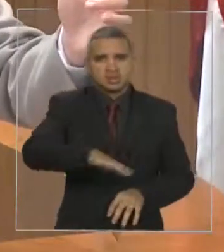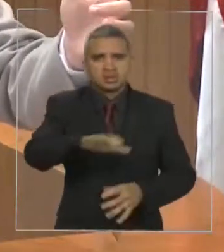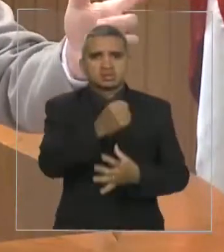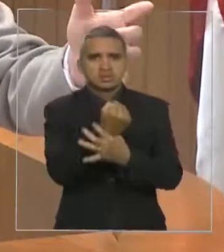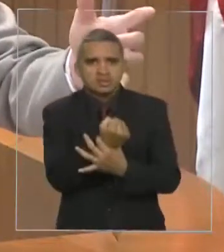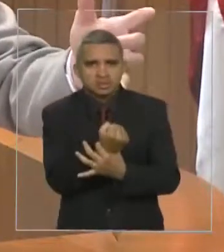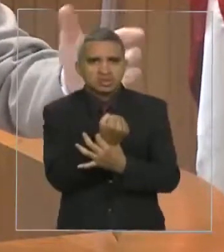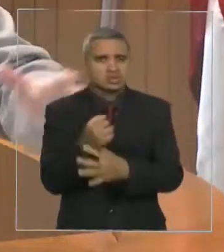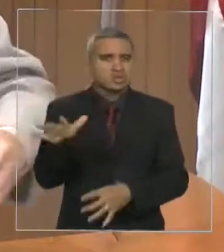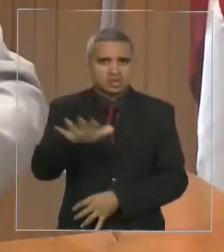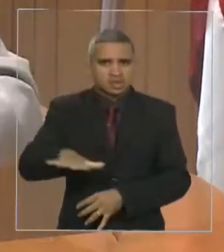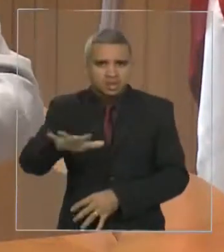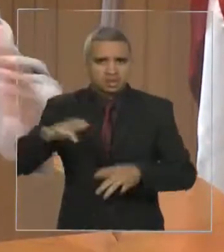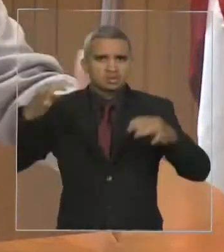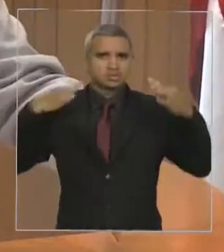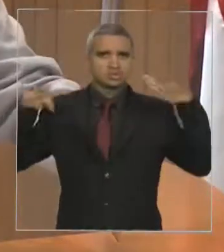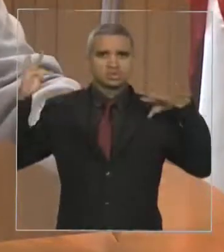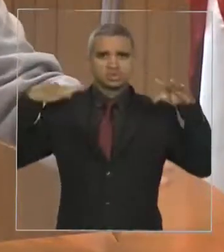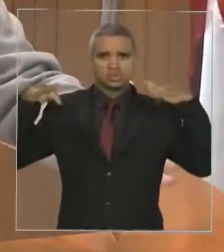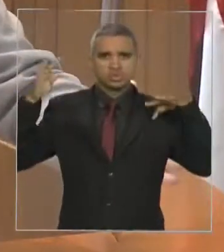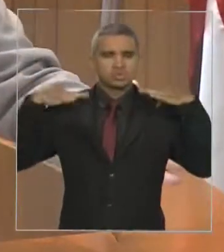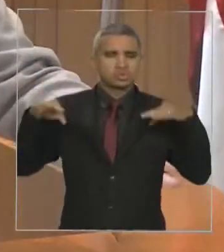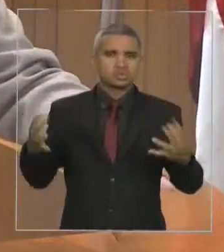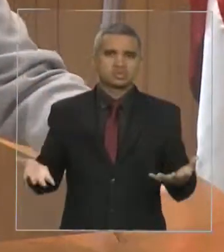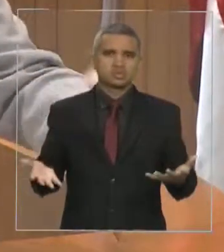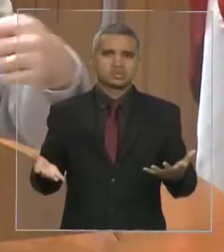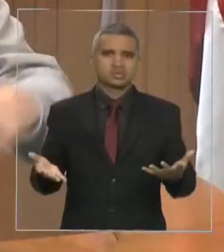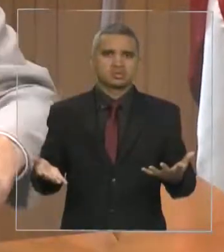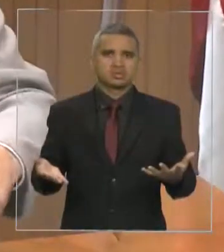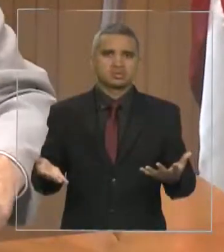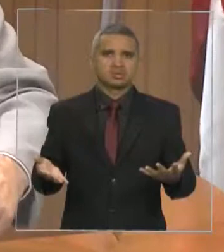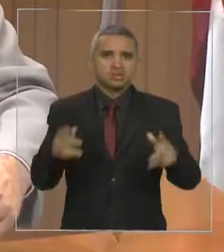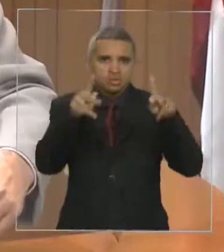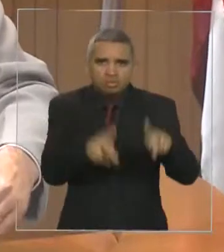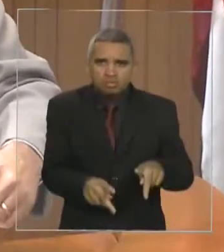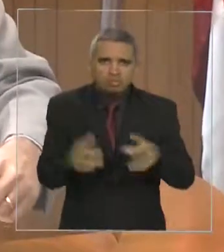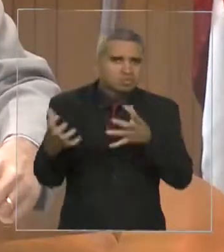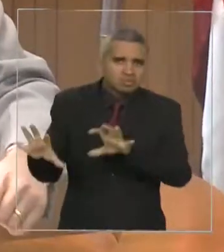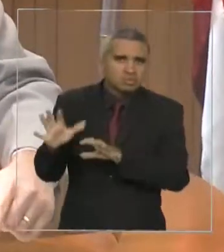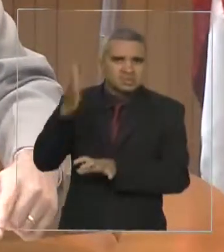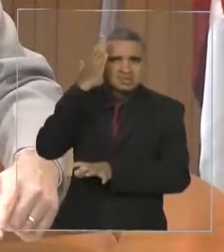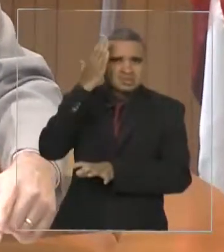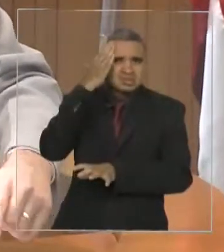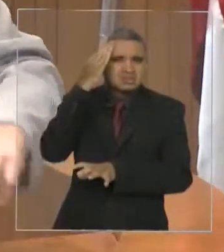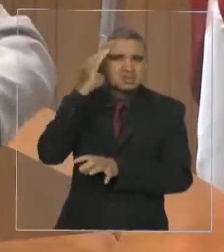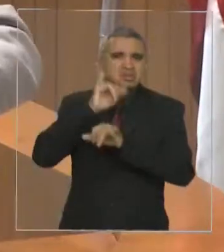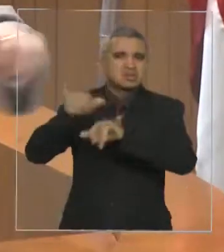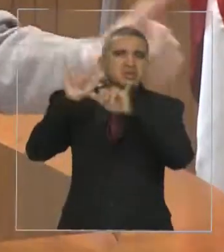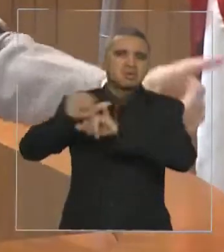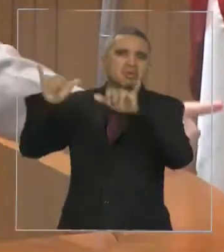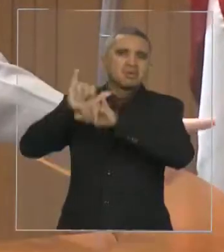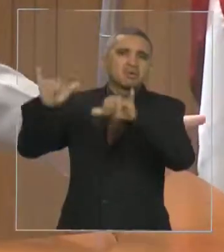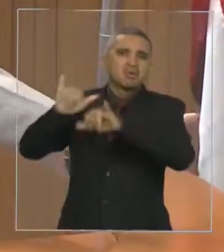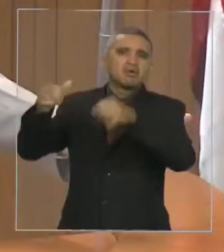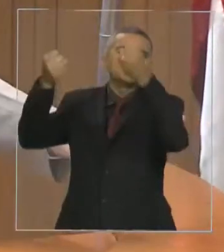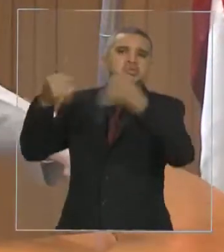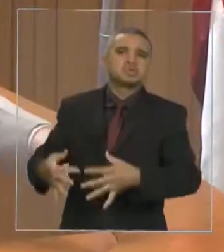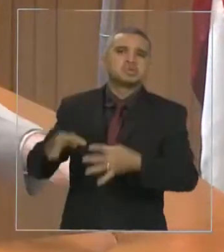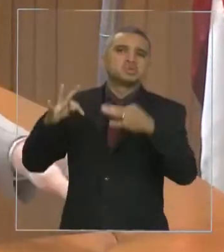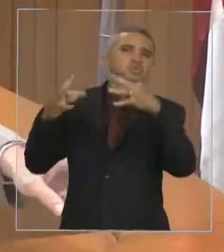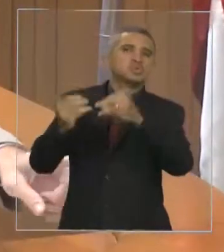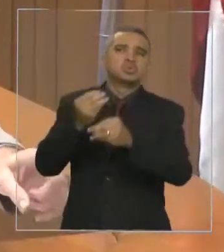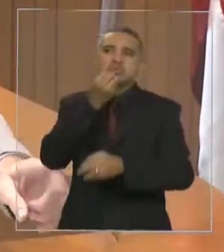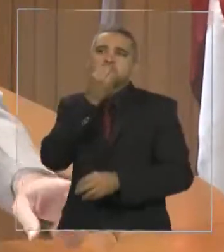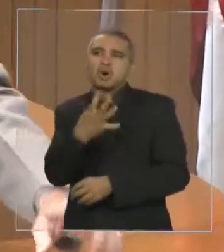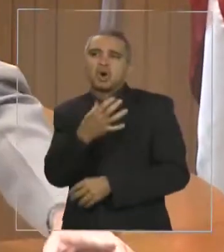turismo, e não fazer essa propaganda que o governador do Estado do Maranhão manda fazer, dizendo que está tudo a mil